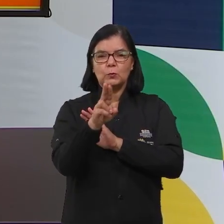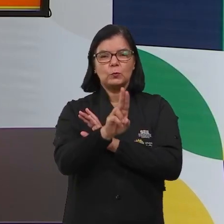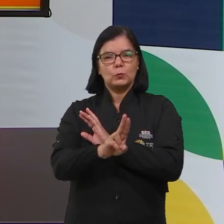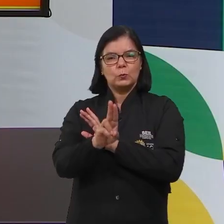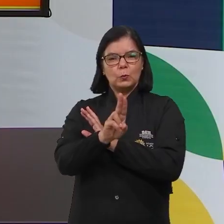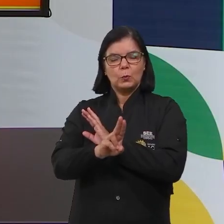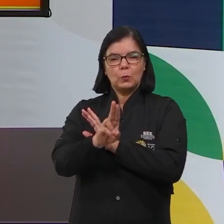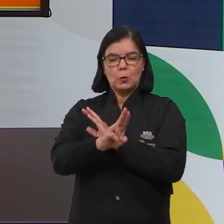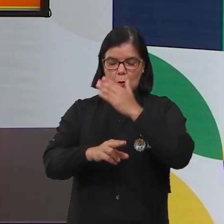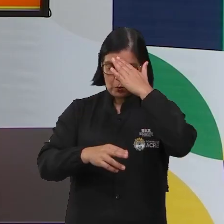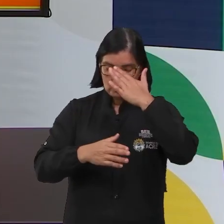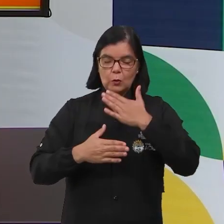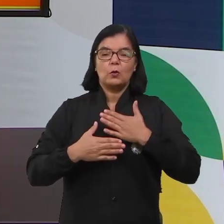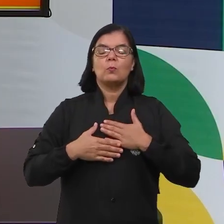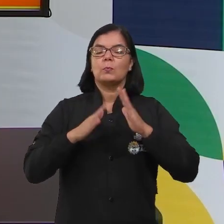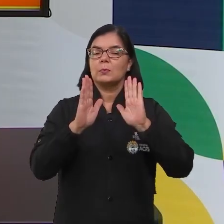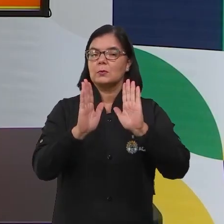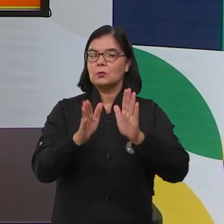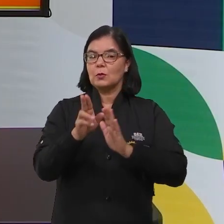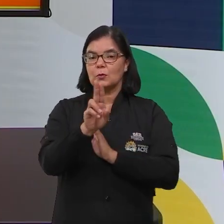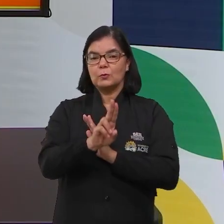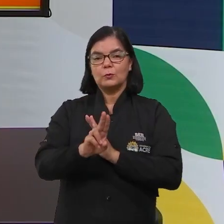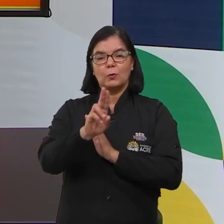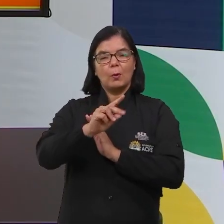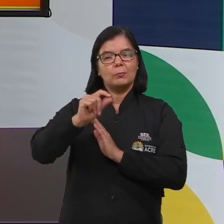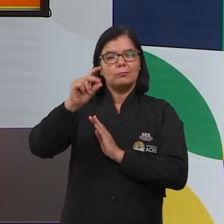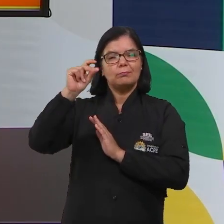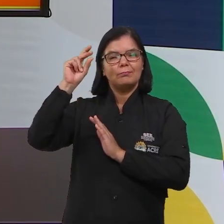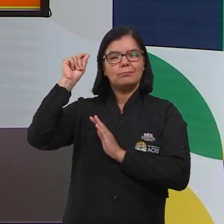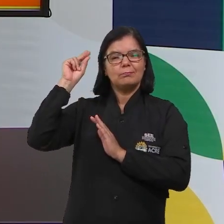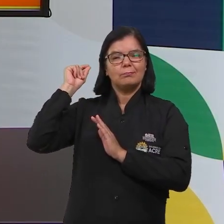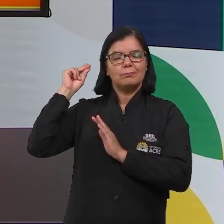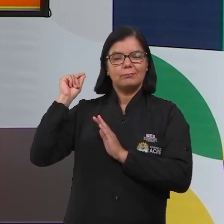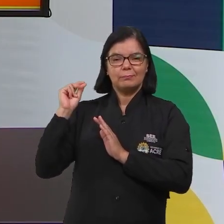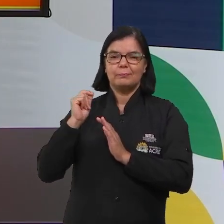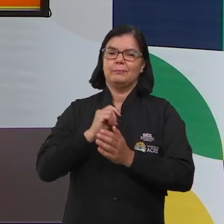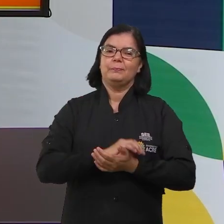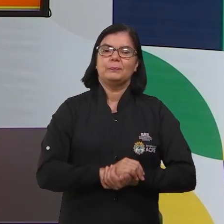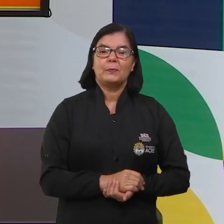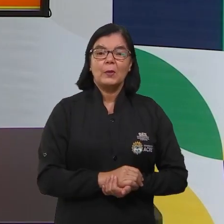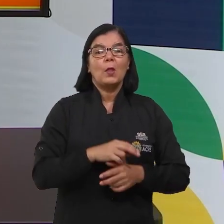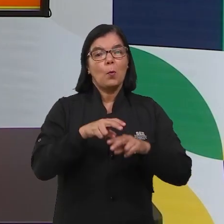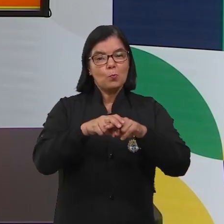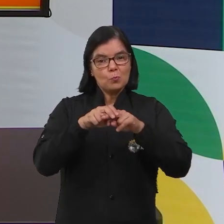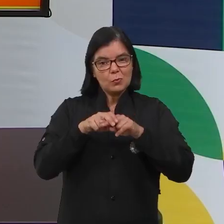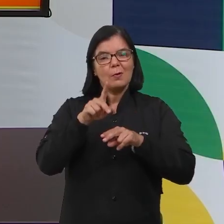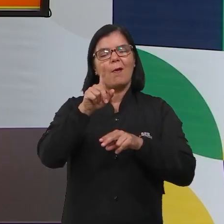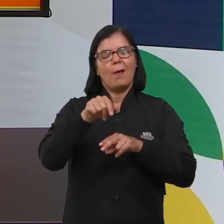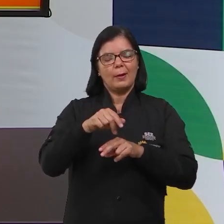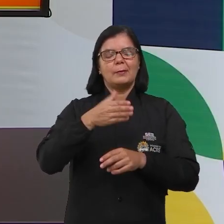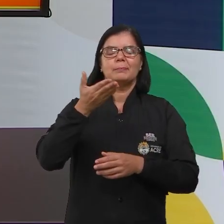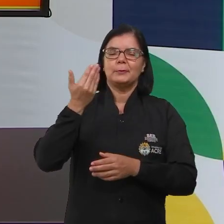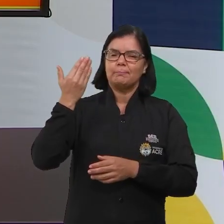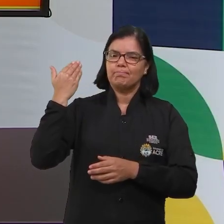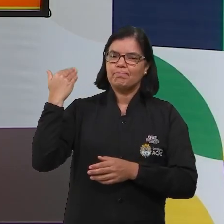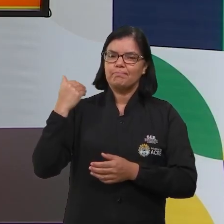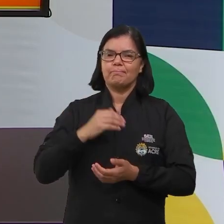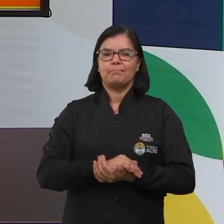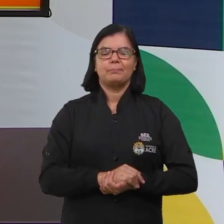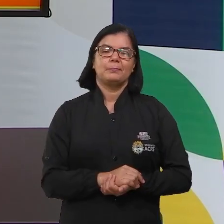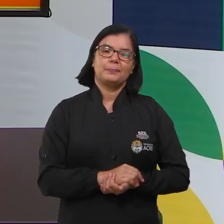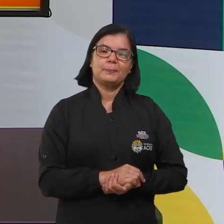utilização do corpo, ela já é utilizada desde o surgimento da humanidade. Então, é bem antigo,